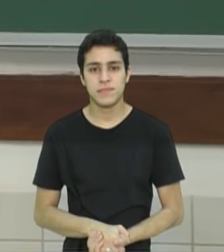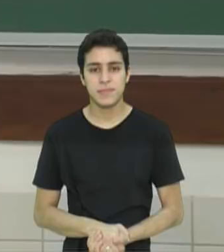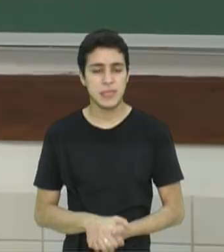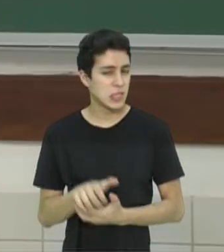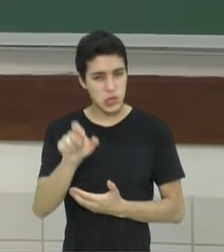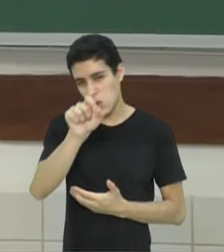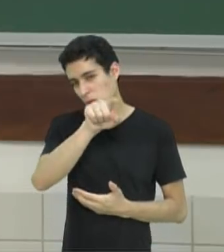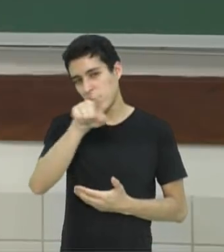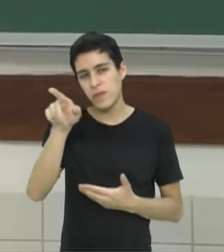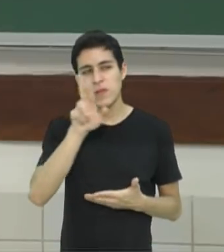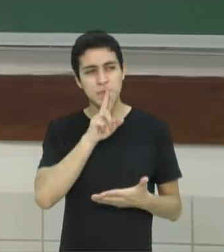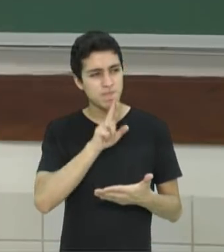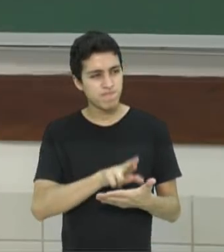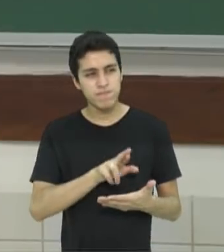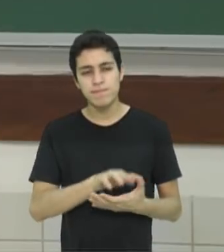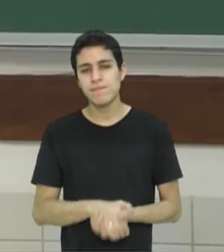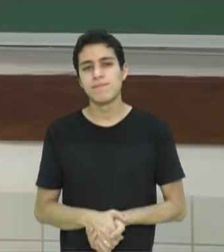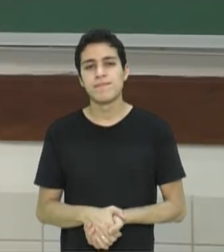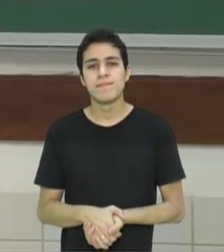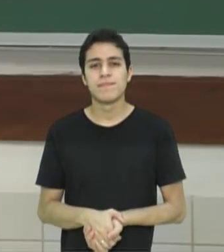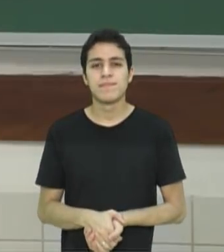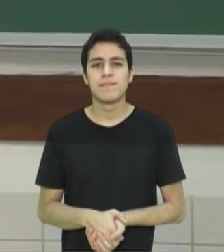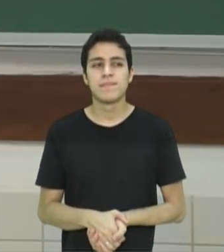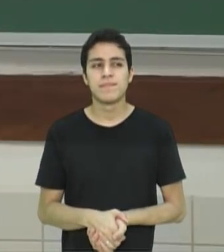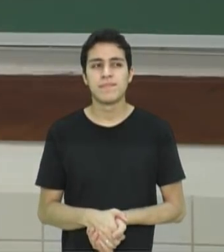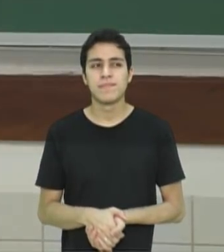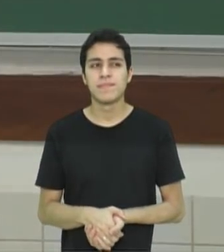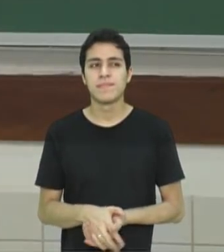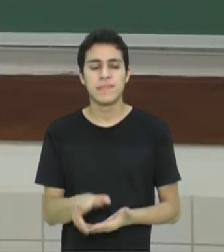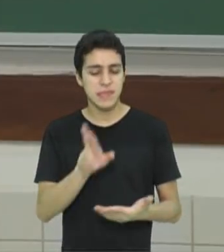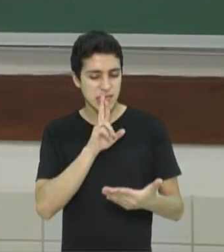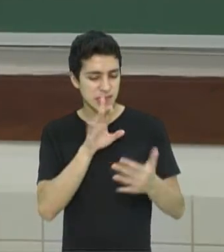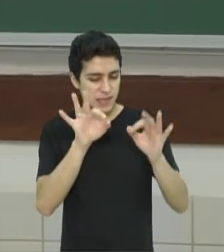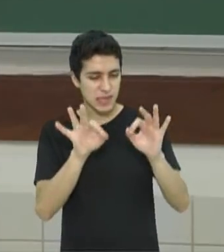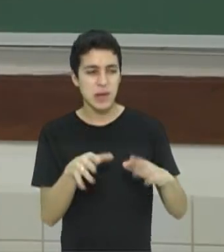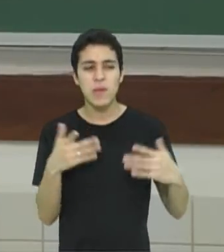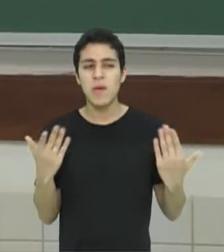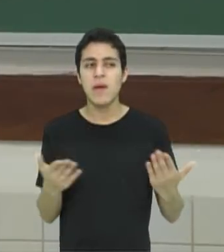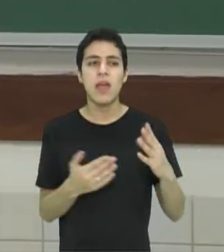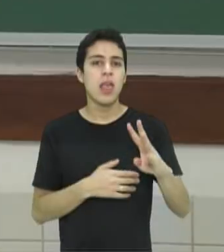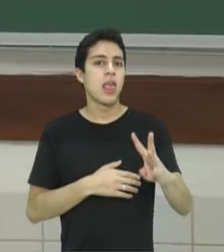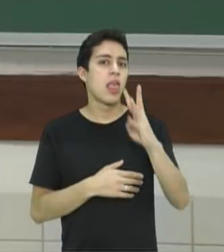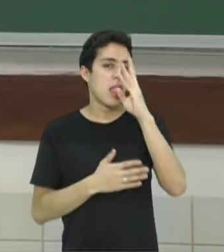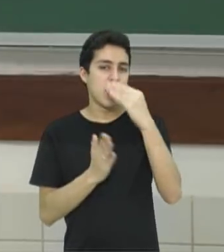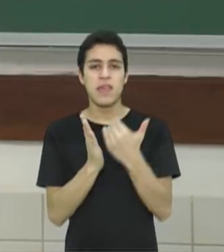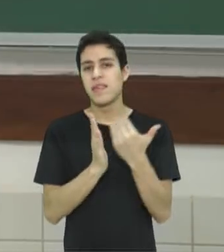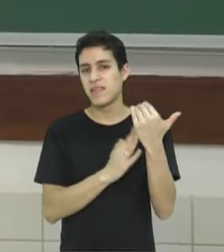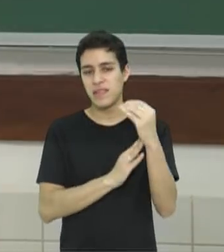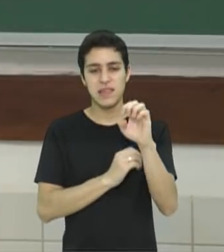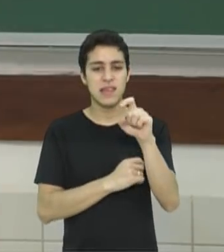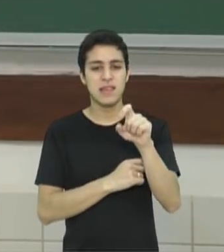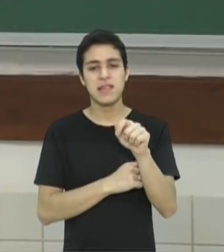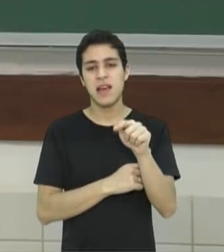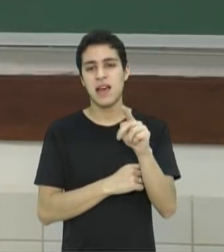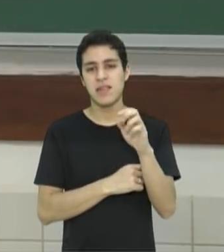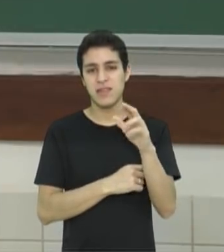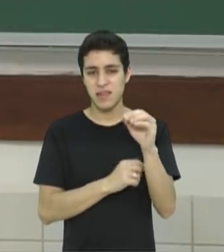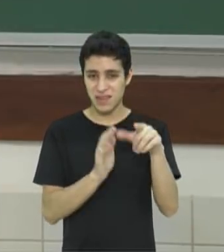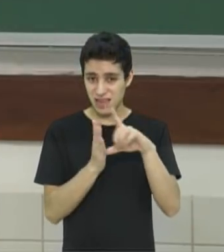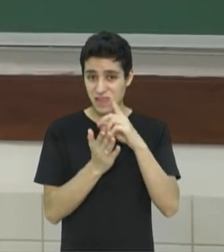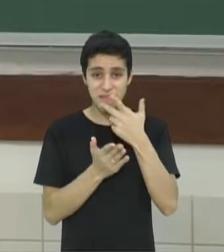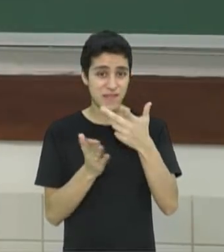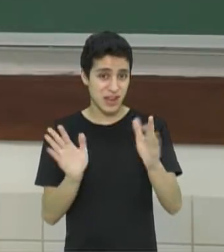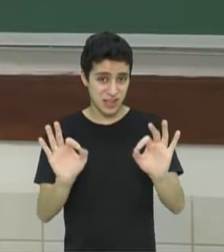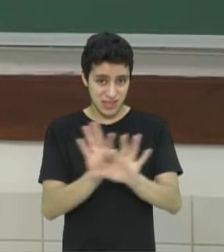O que você respondeu? A resposta correta é exagero. Eu já havia dito isso antes,